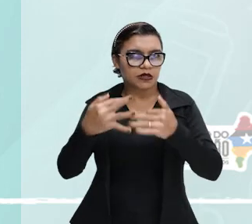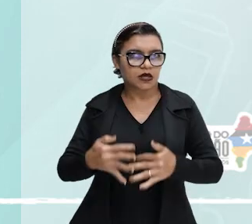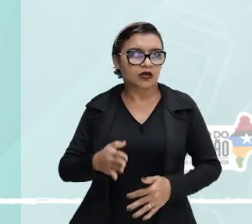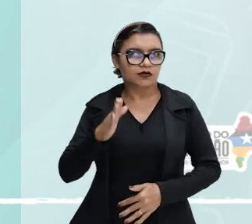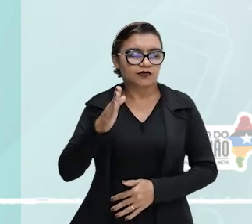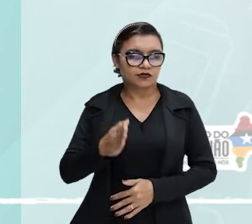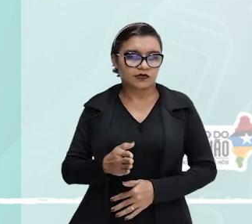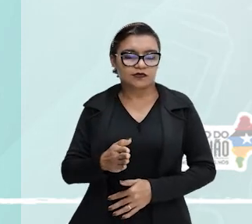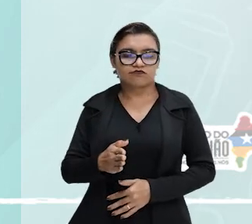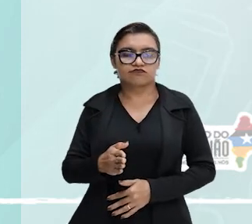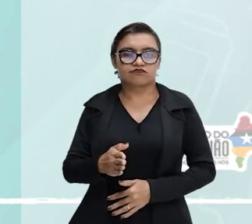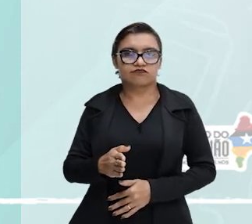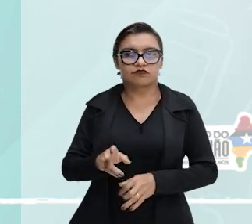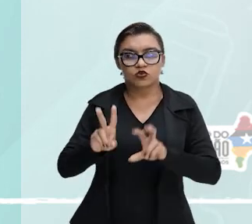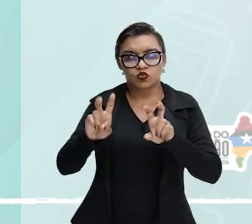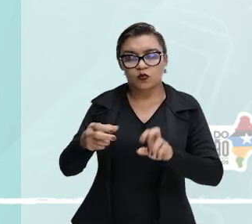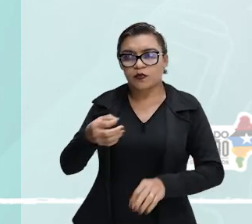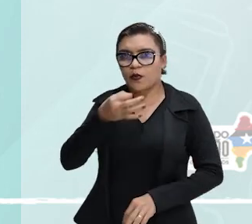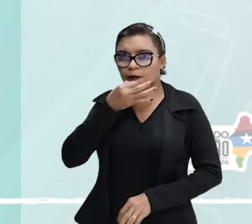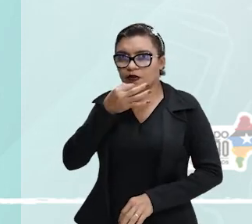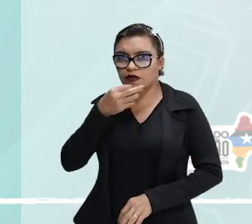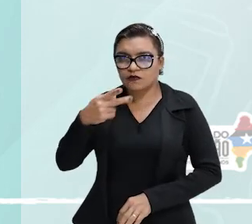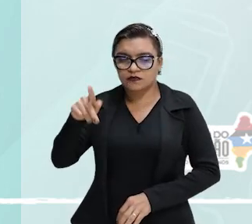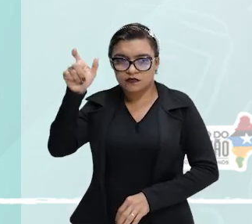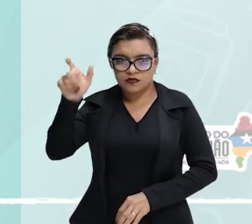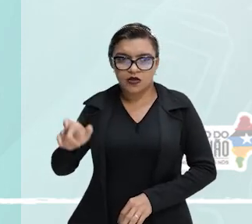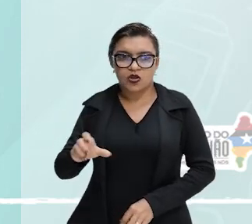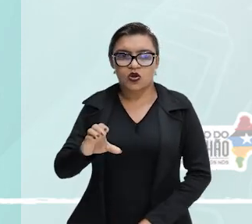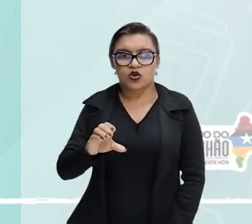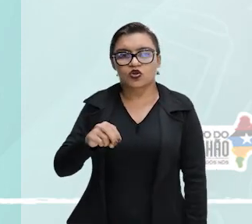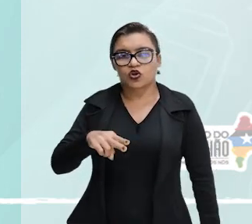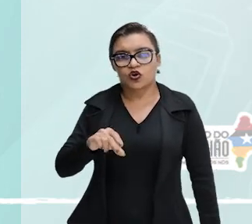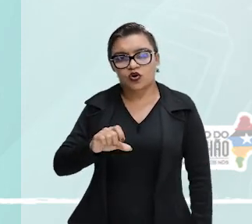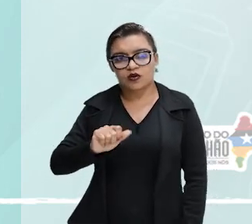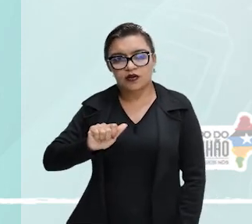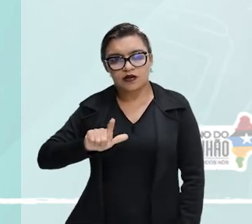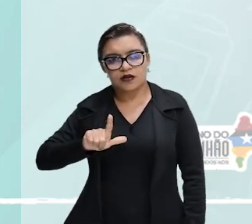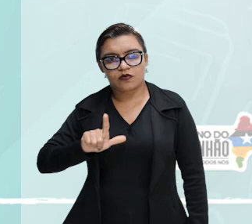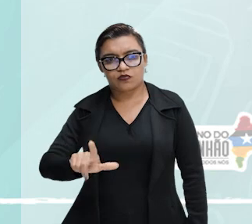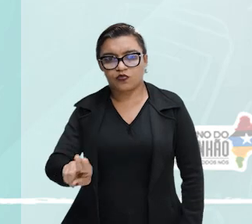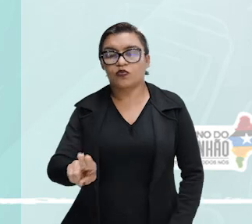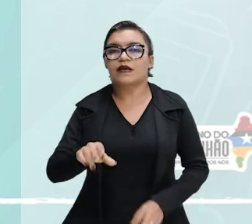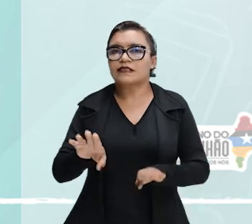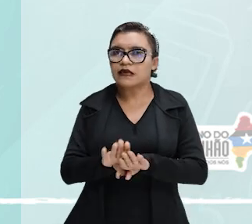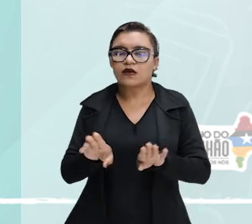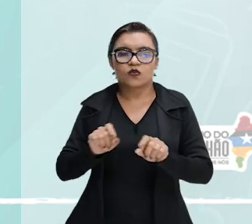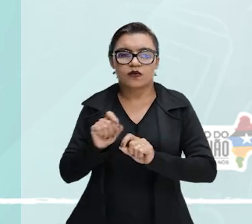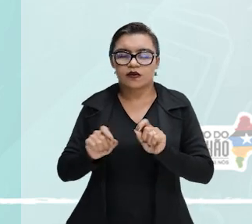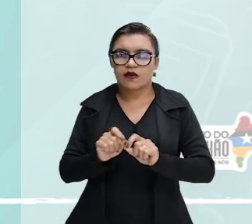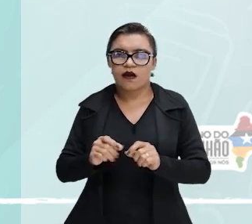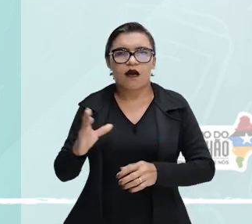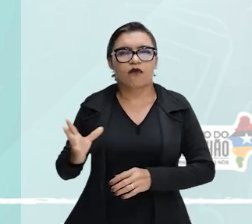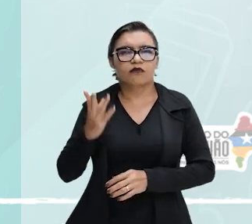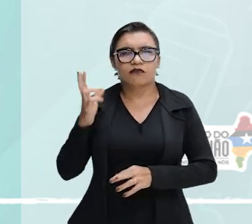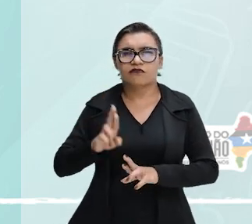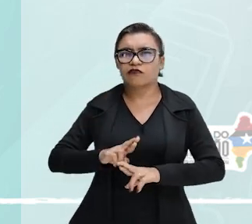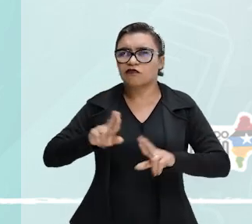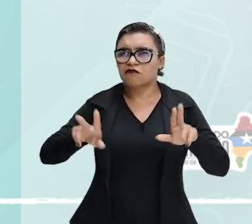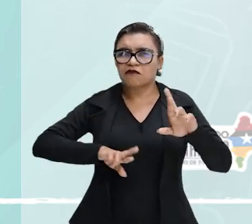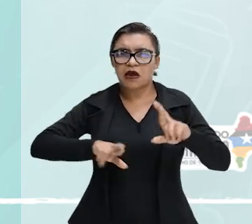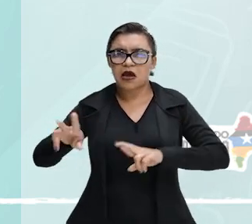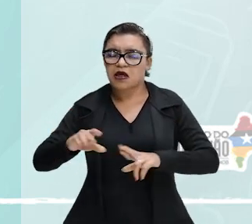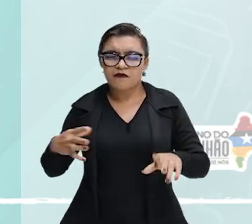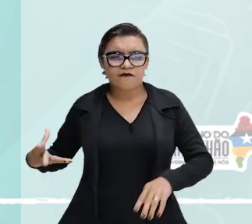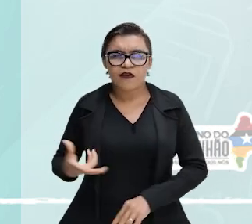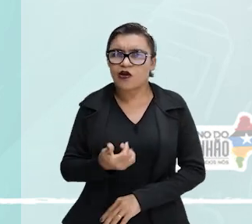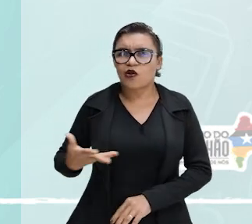por Copérnico, ele segue o seguinte padrão, certo? Ele acontece por conta da diferença de velocidade de